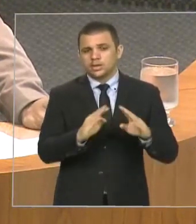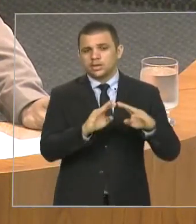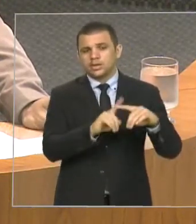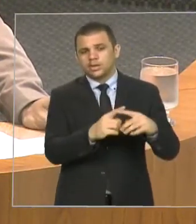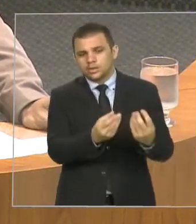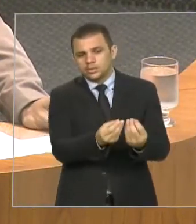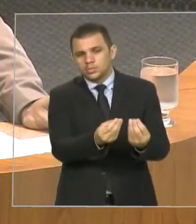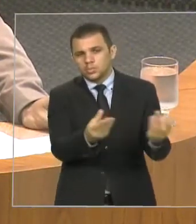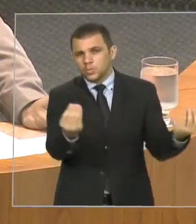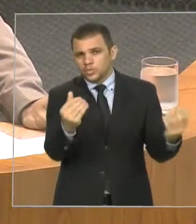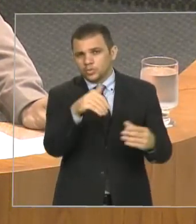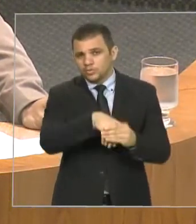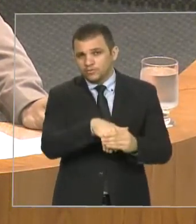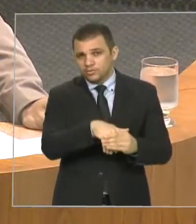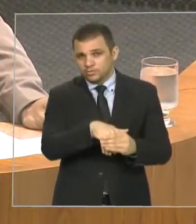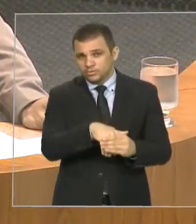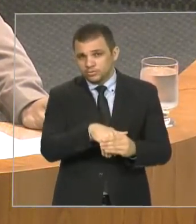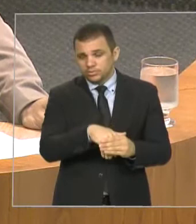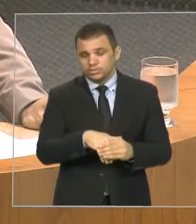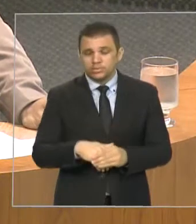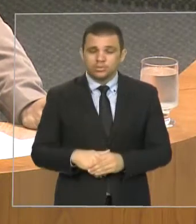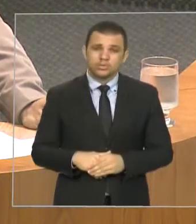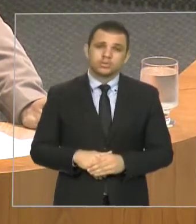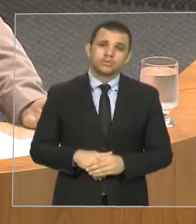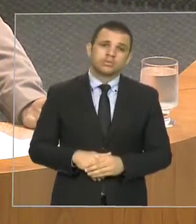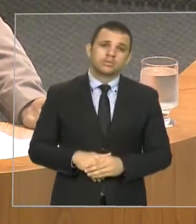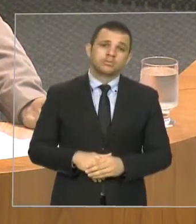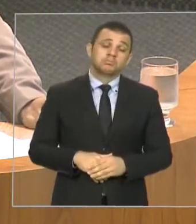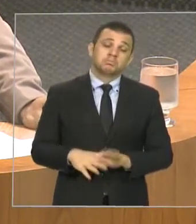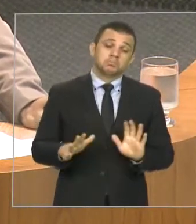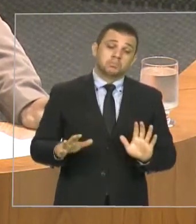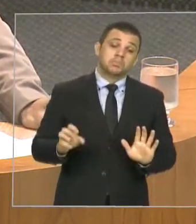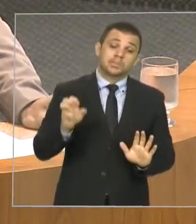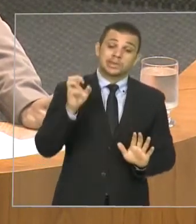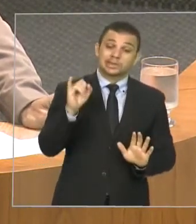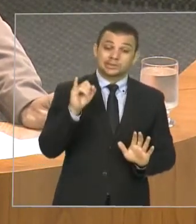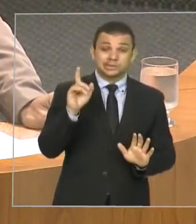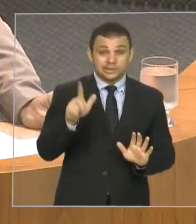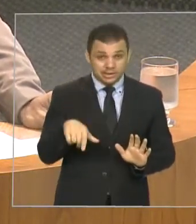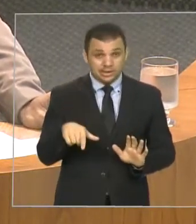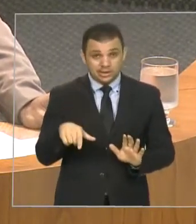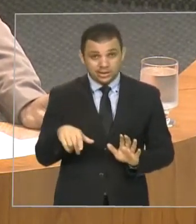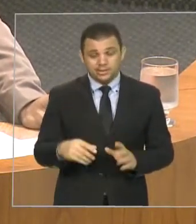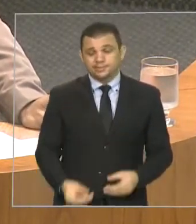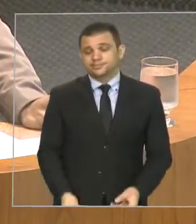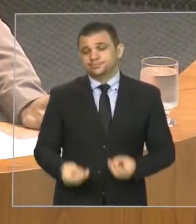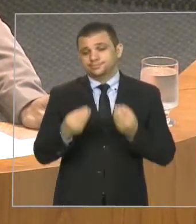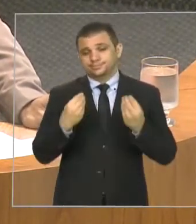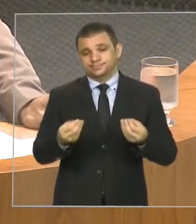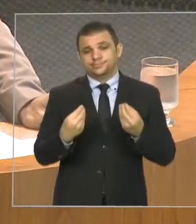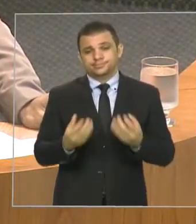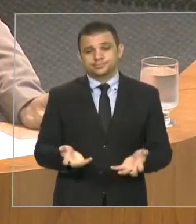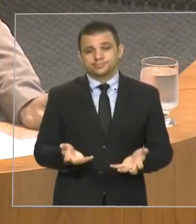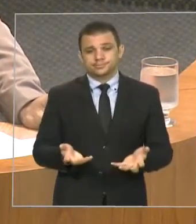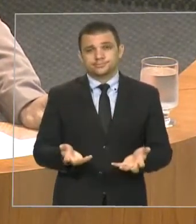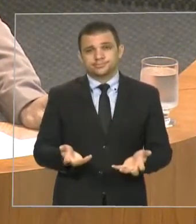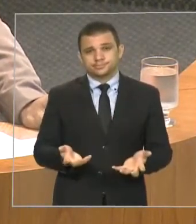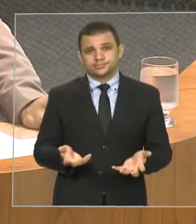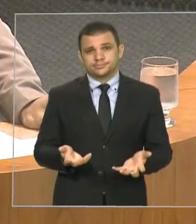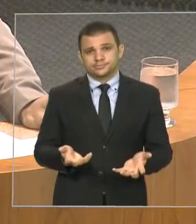Ora, senhoras e senhores, se for assim, é o absurdo dos absurdos.